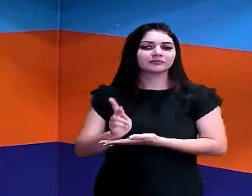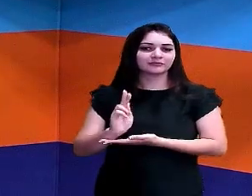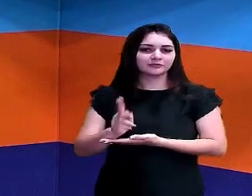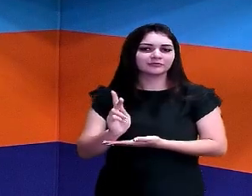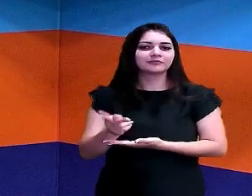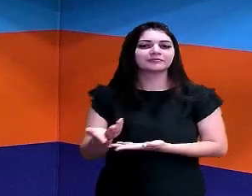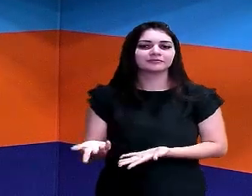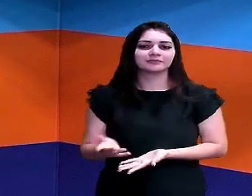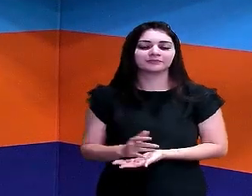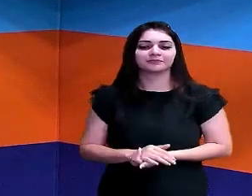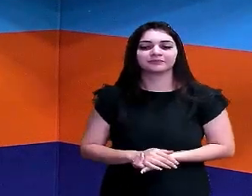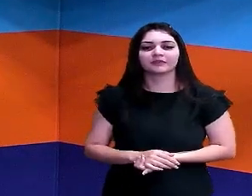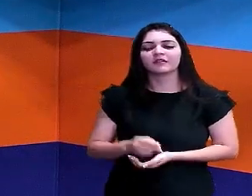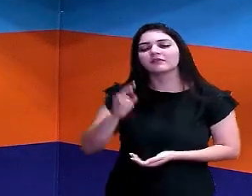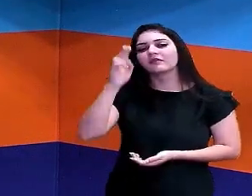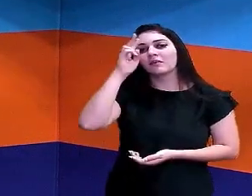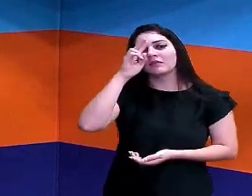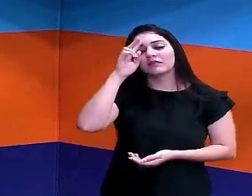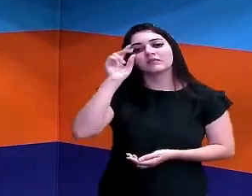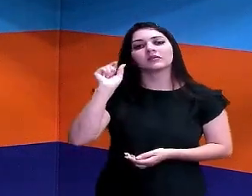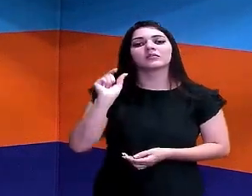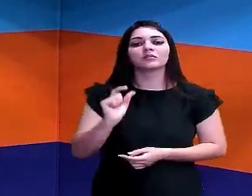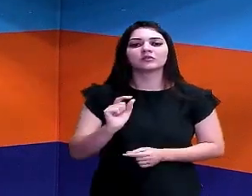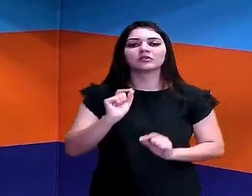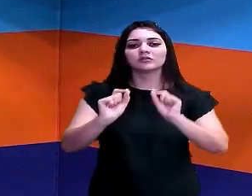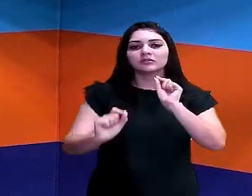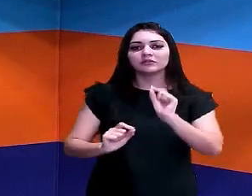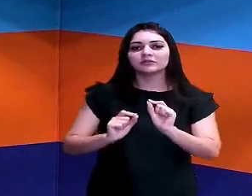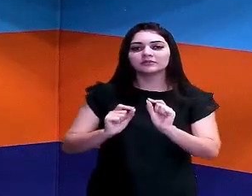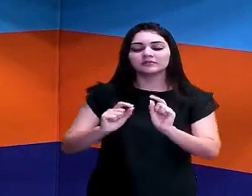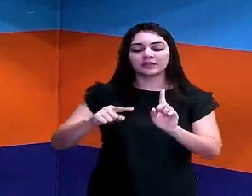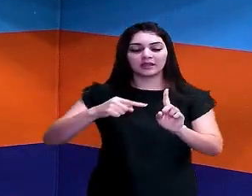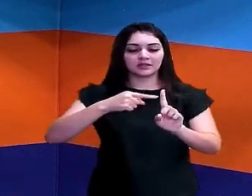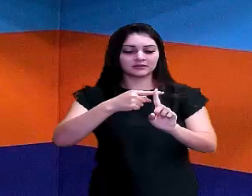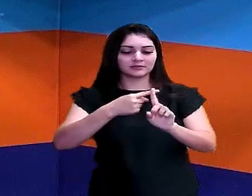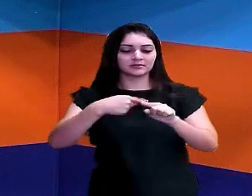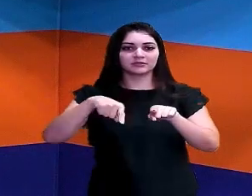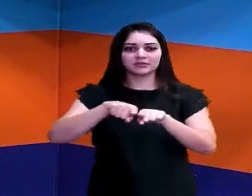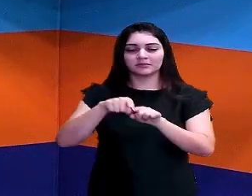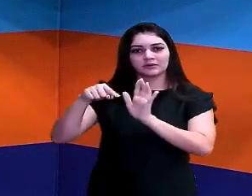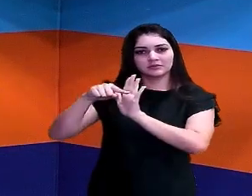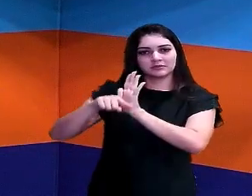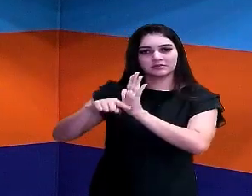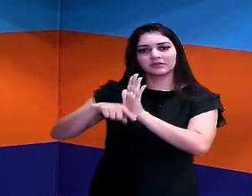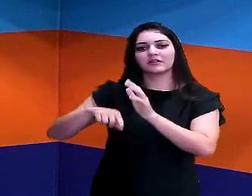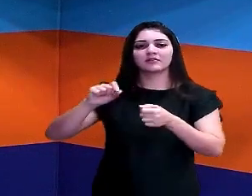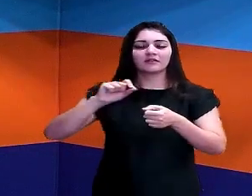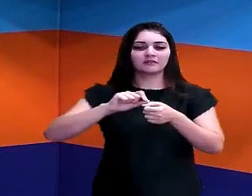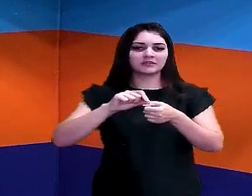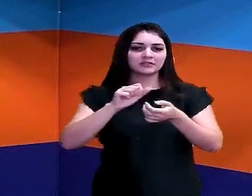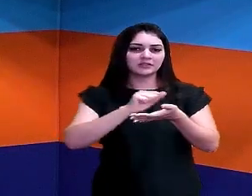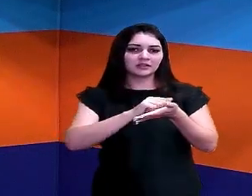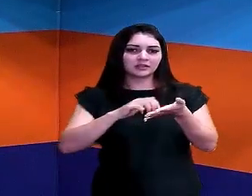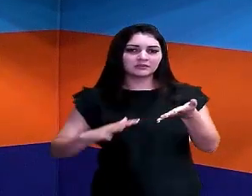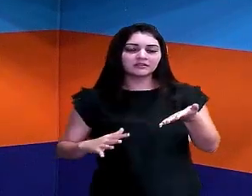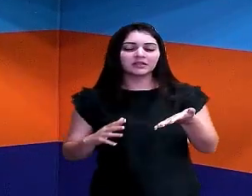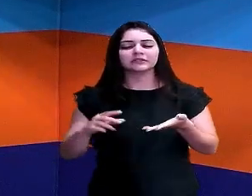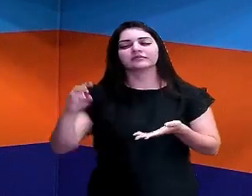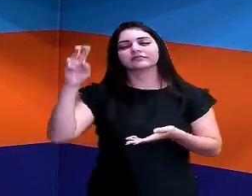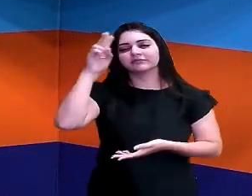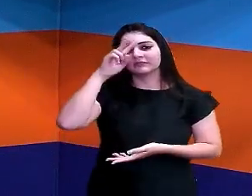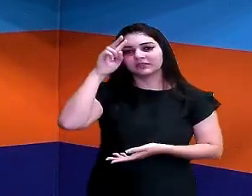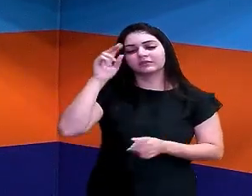Nós vamos agora relembrar um pouquinho de adição e subtração. A gente vai fazendo as atividades e aí vai relembrando,